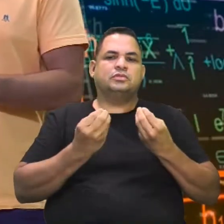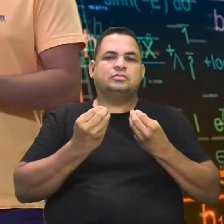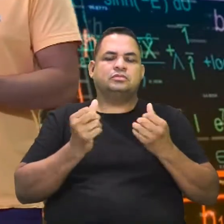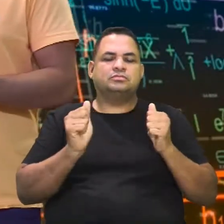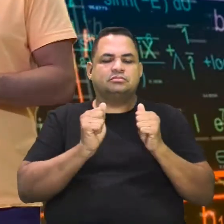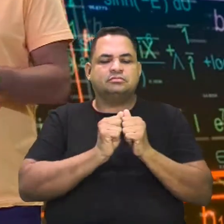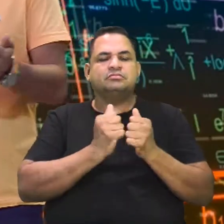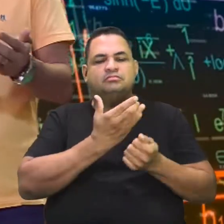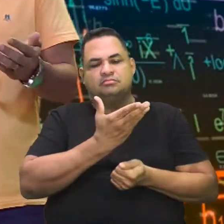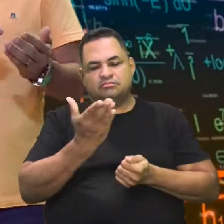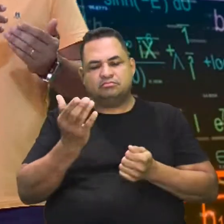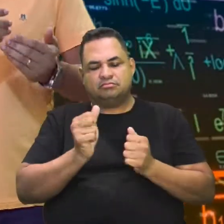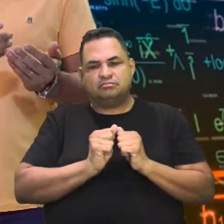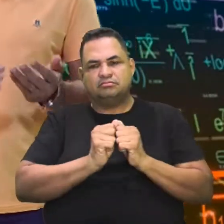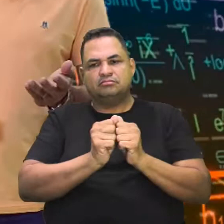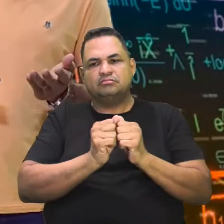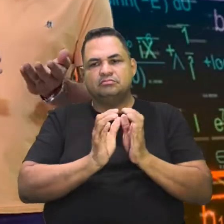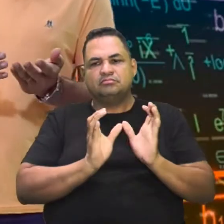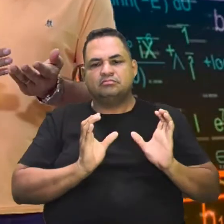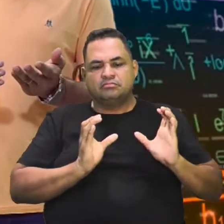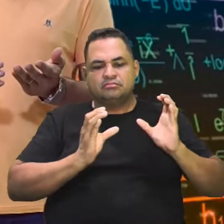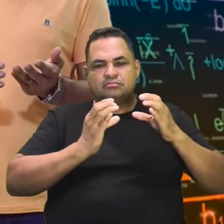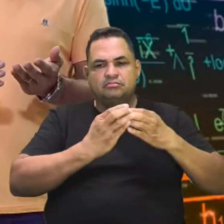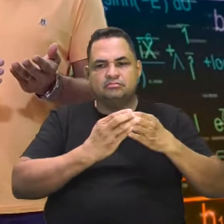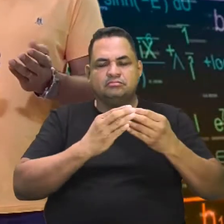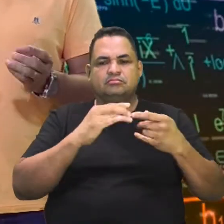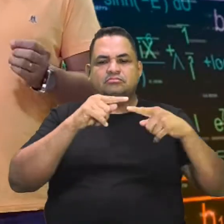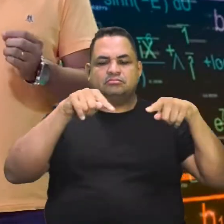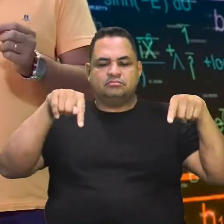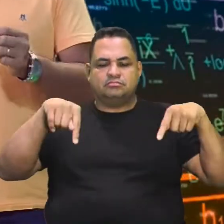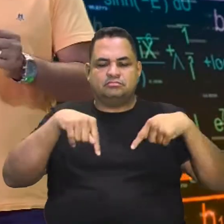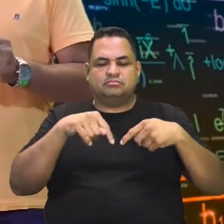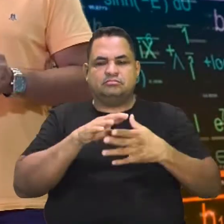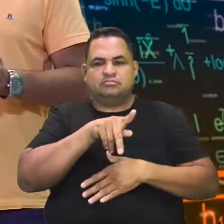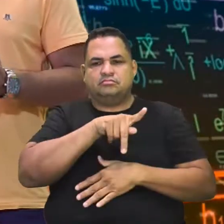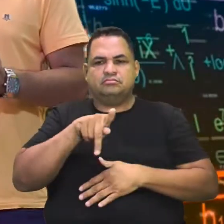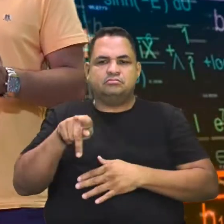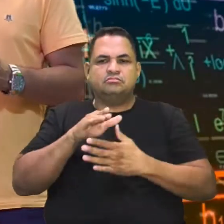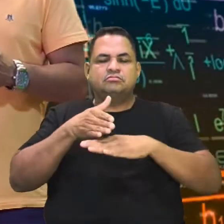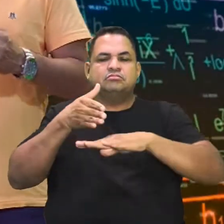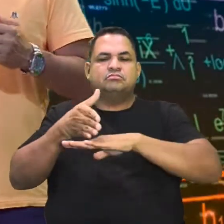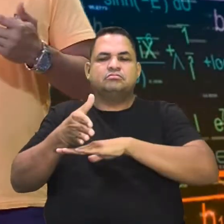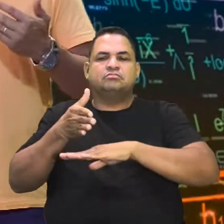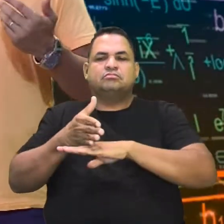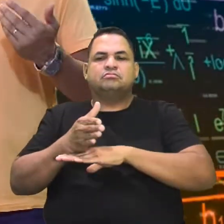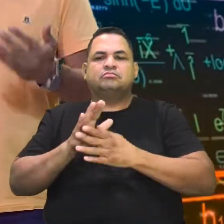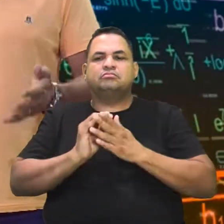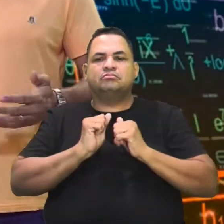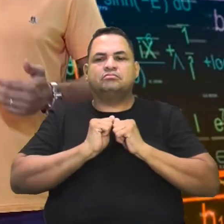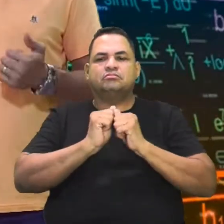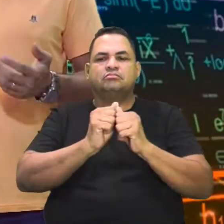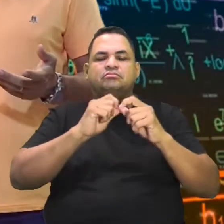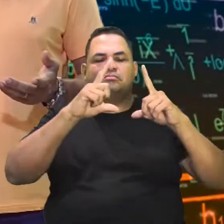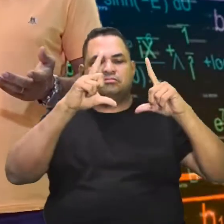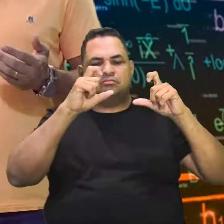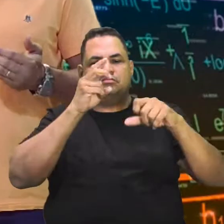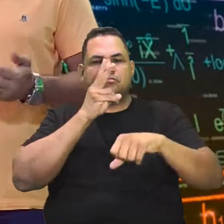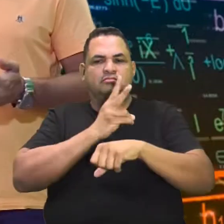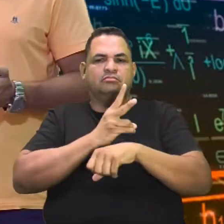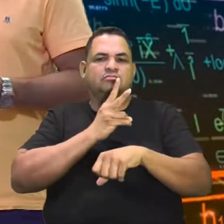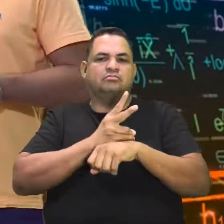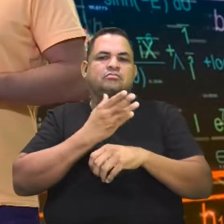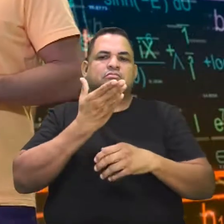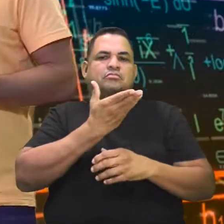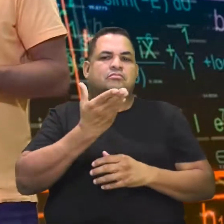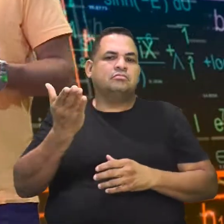ficar bem perto de vocês é no grupo da sala, né, quando os professores estão participando, acompanhar fotos, vídeos